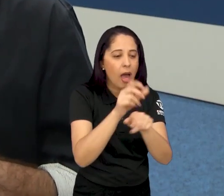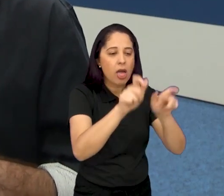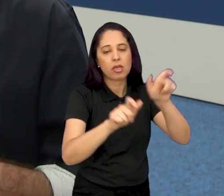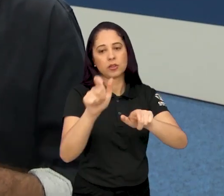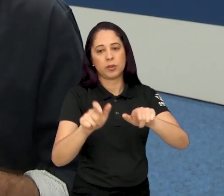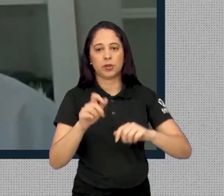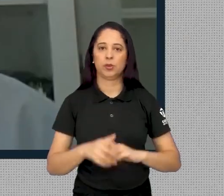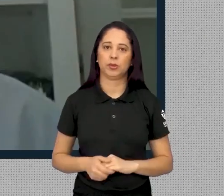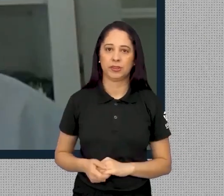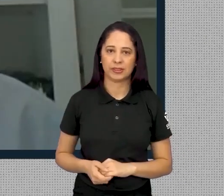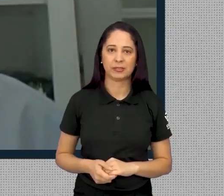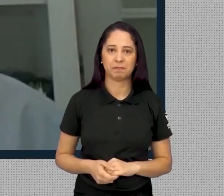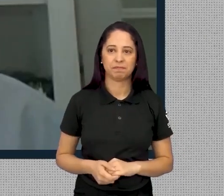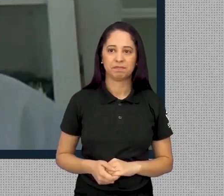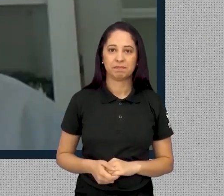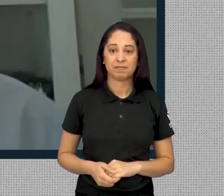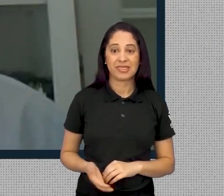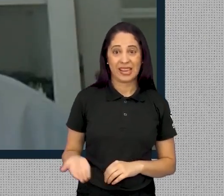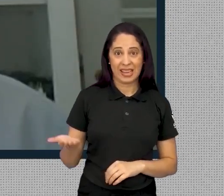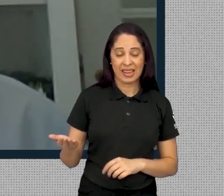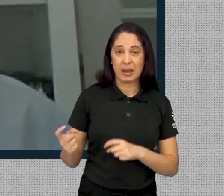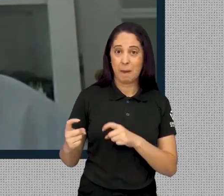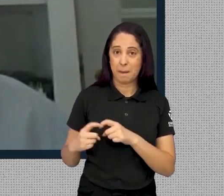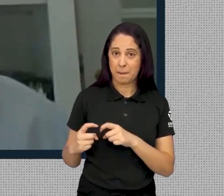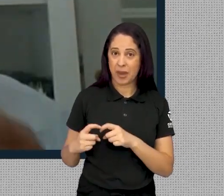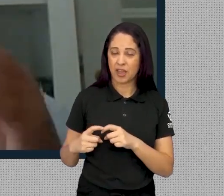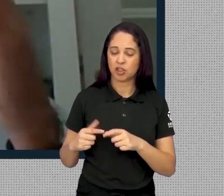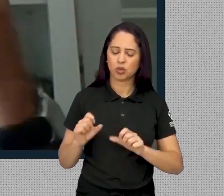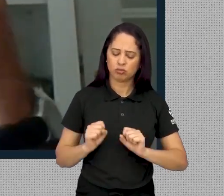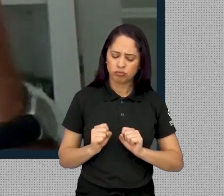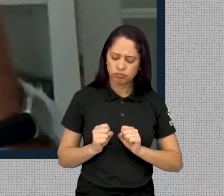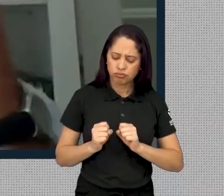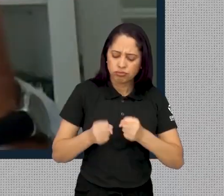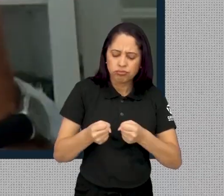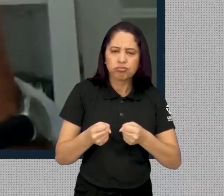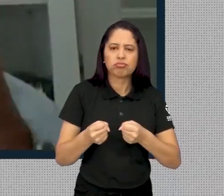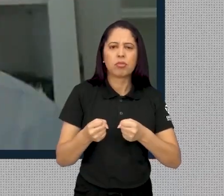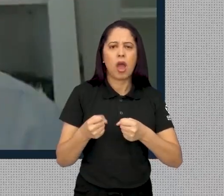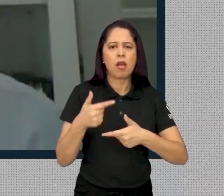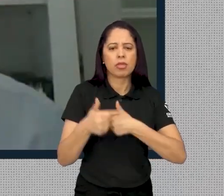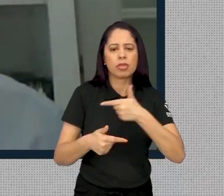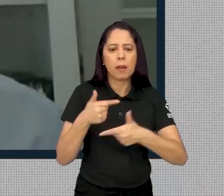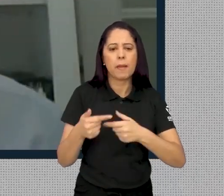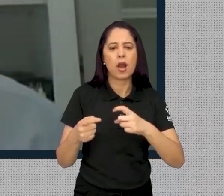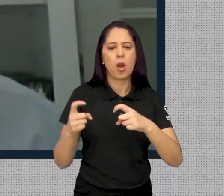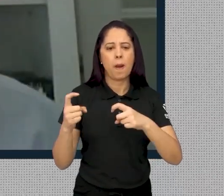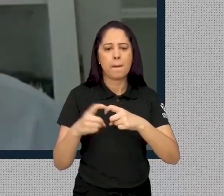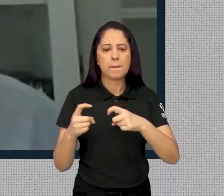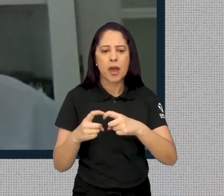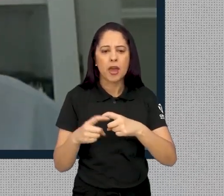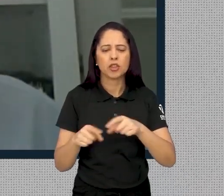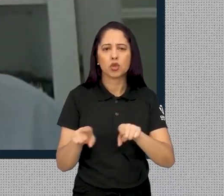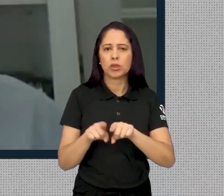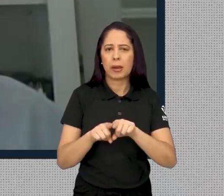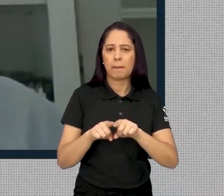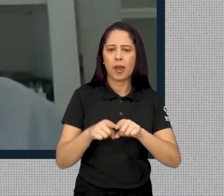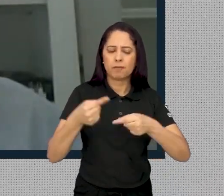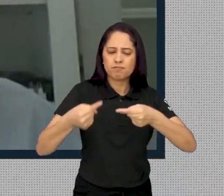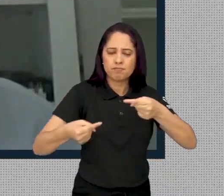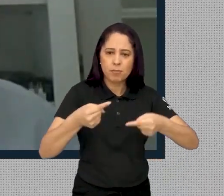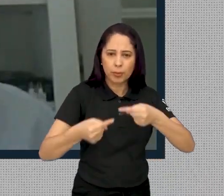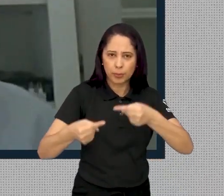das pessoas. O fato dele trabalhar em vários lugares, né, se dedicar à medicina e se dedicar